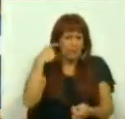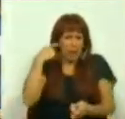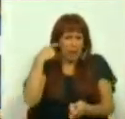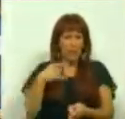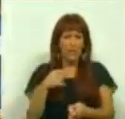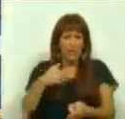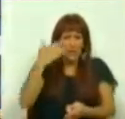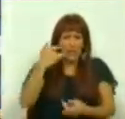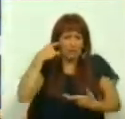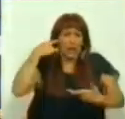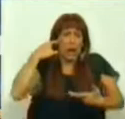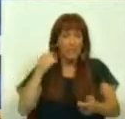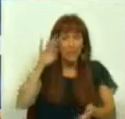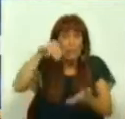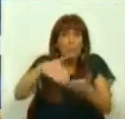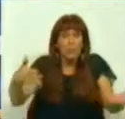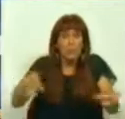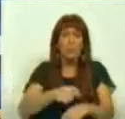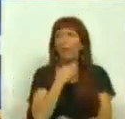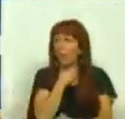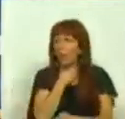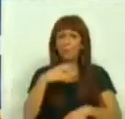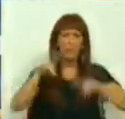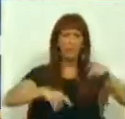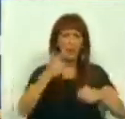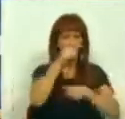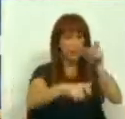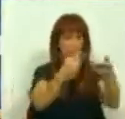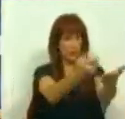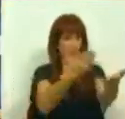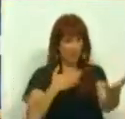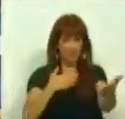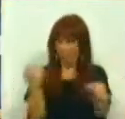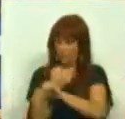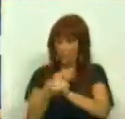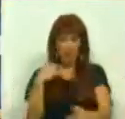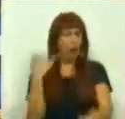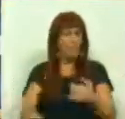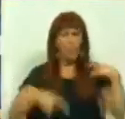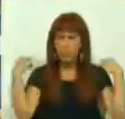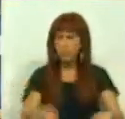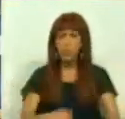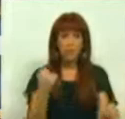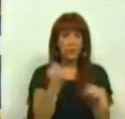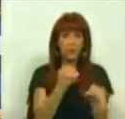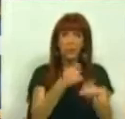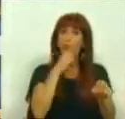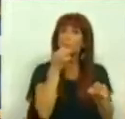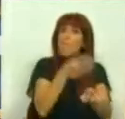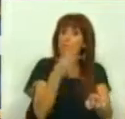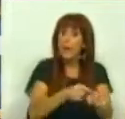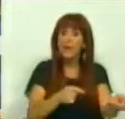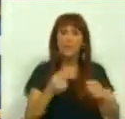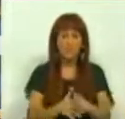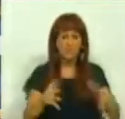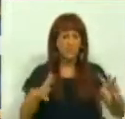dias, o resultado só pode ser a asfixia financeira dos fornecedores, o perigar de muitos postos de trabalho e o